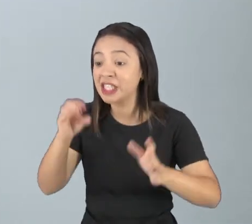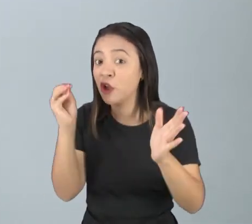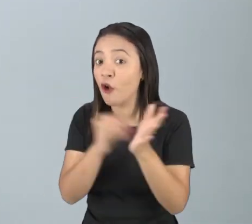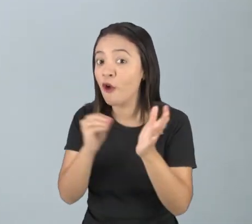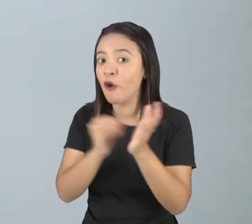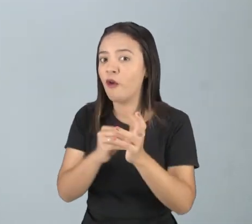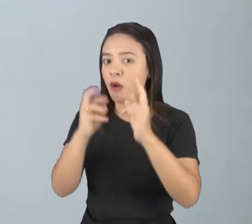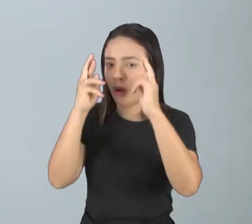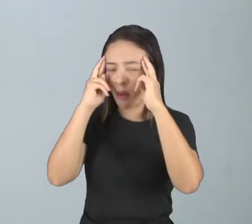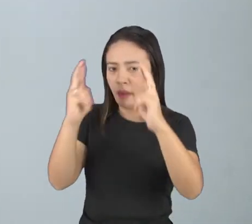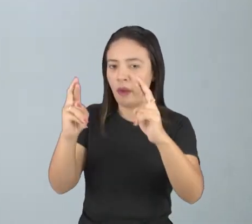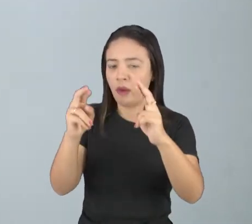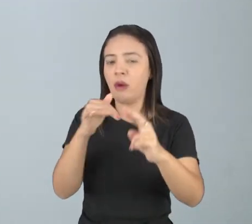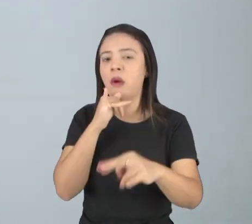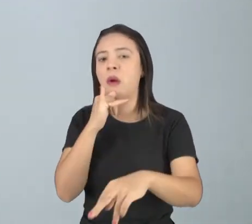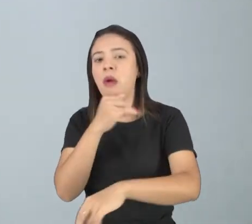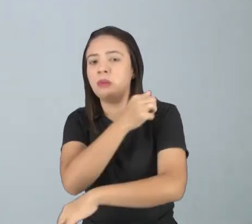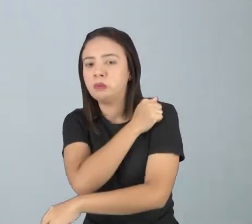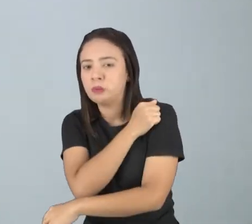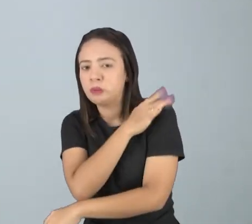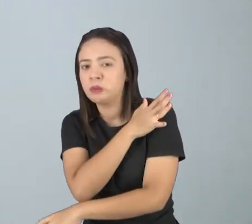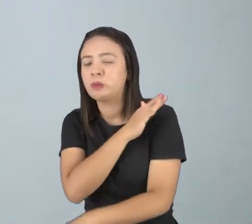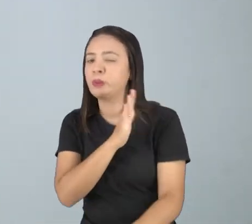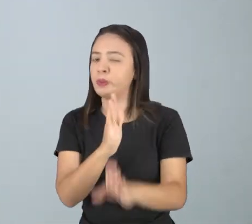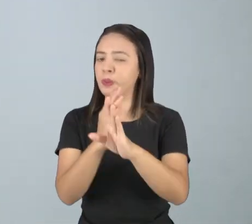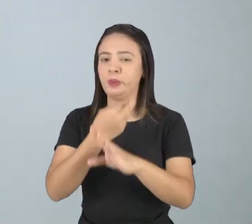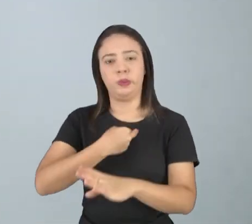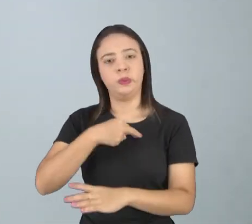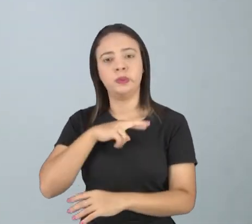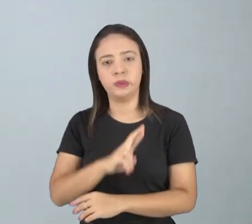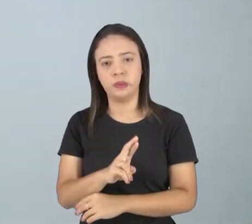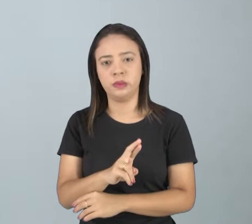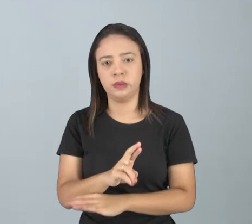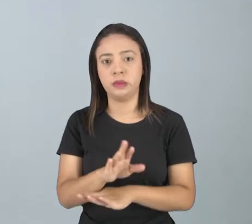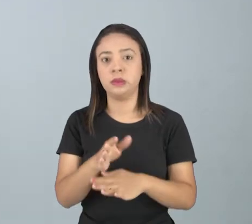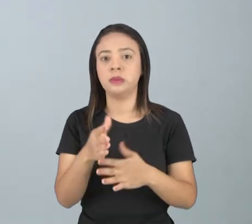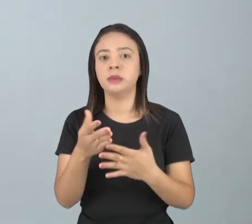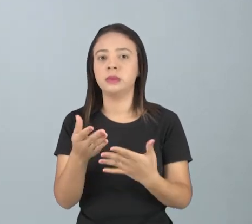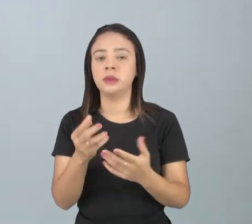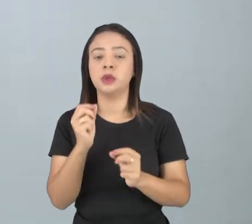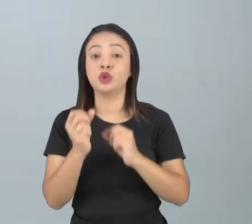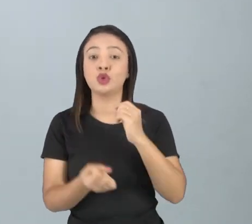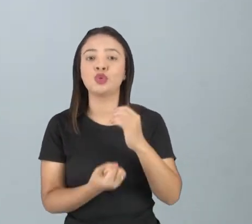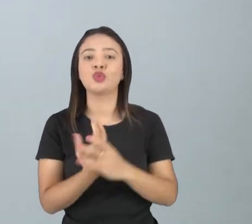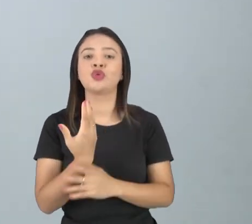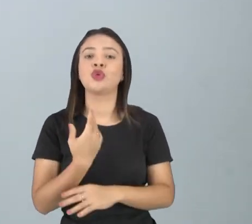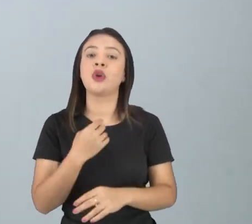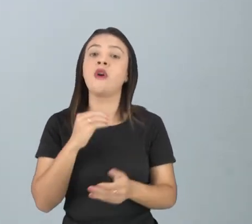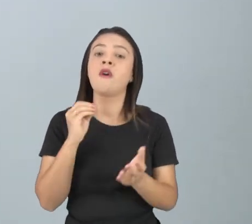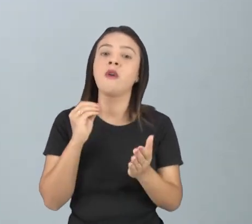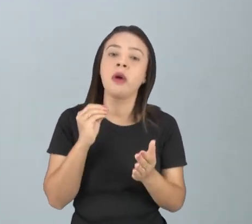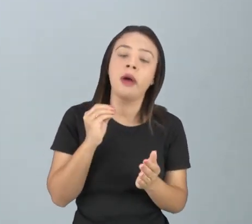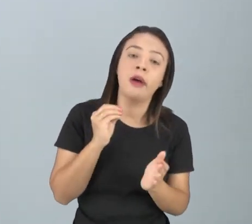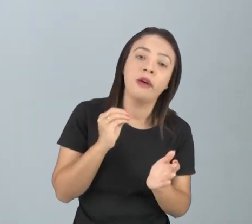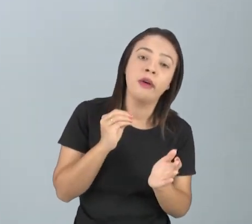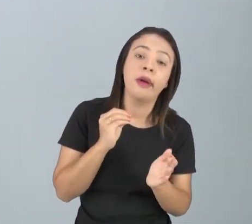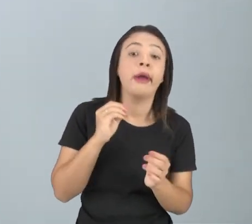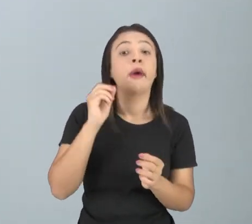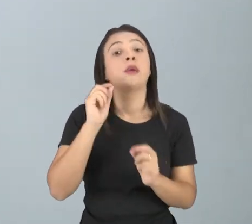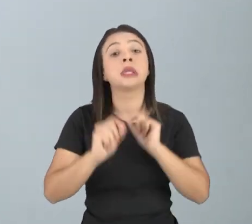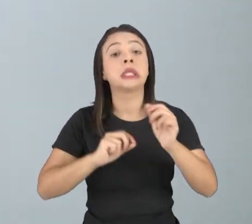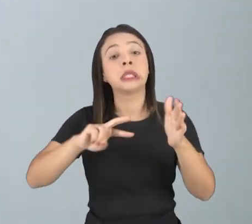há uma discriminação, há um preconceito, aí são elementos de criminalidade que precisam ser